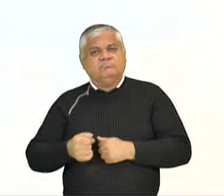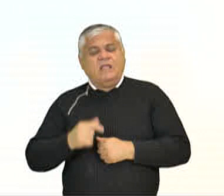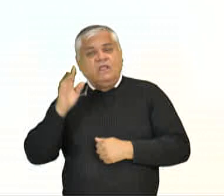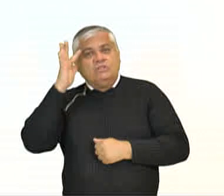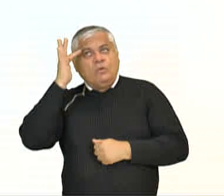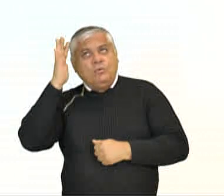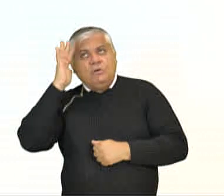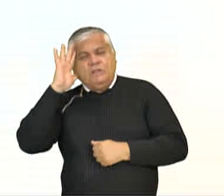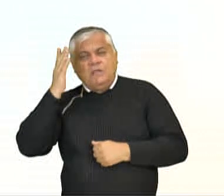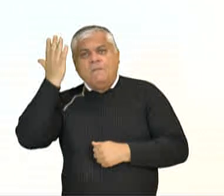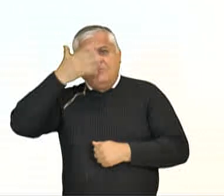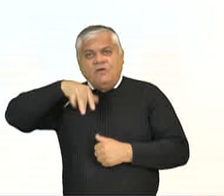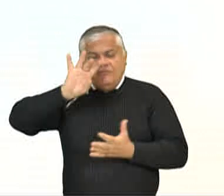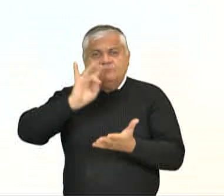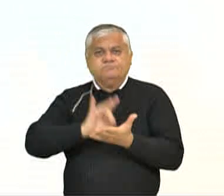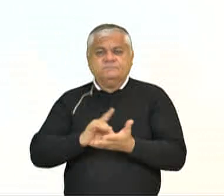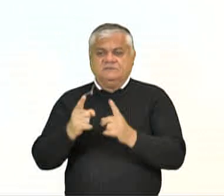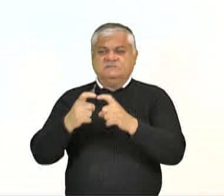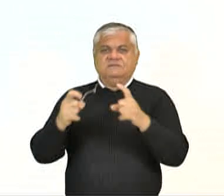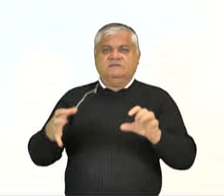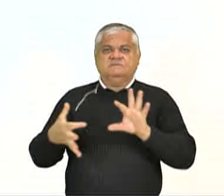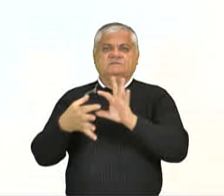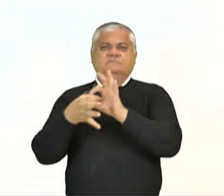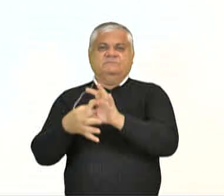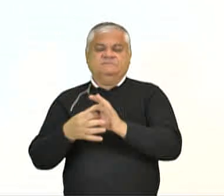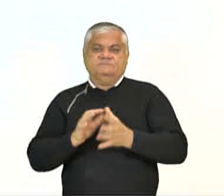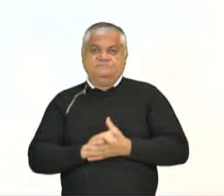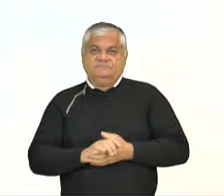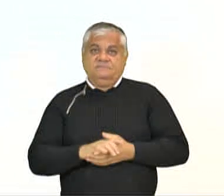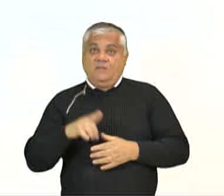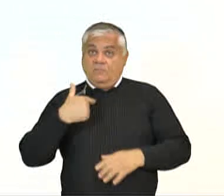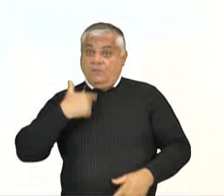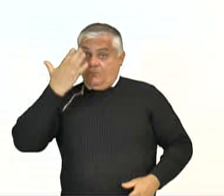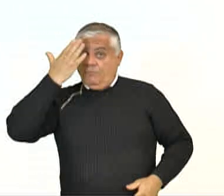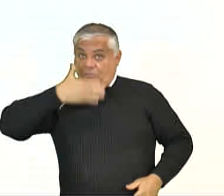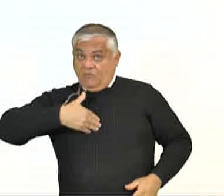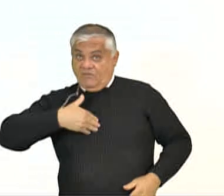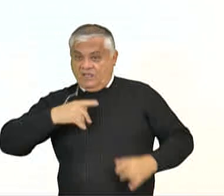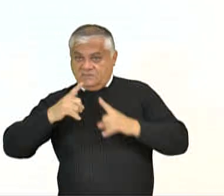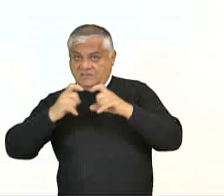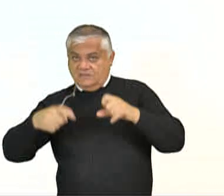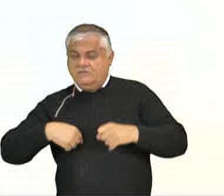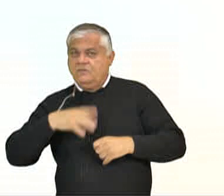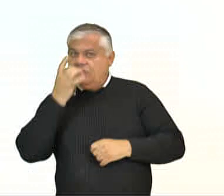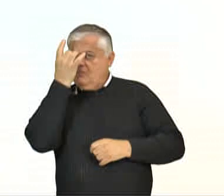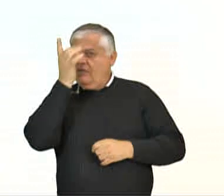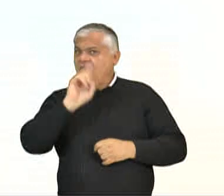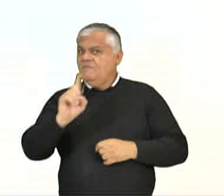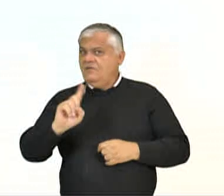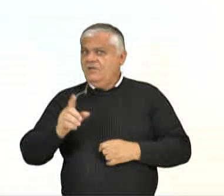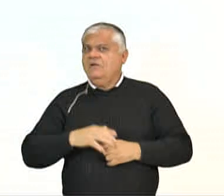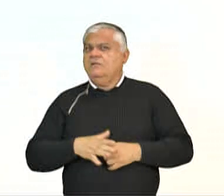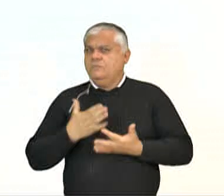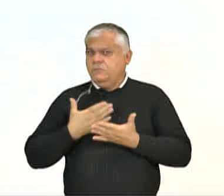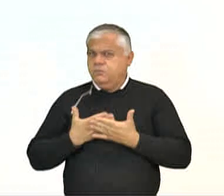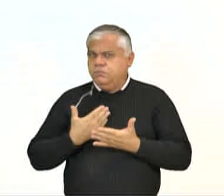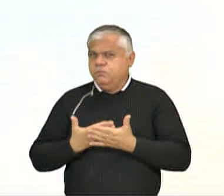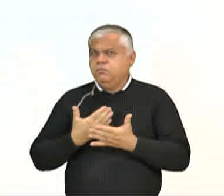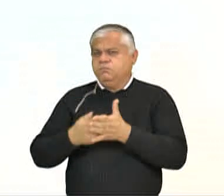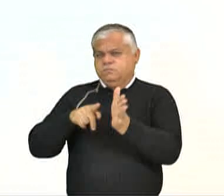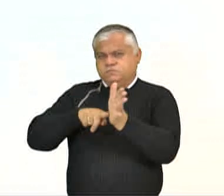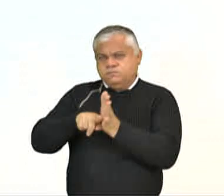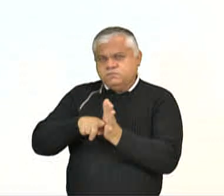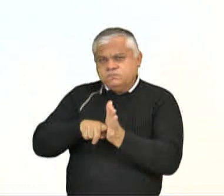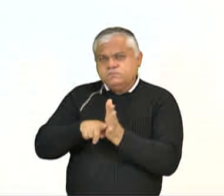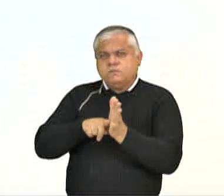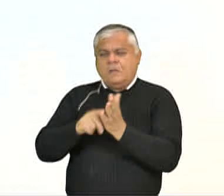teoria com base no método científico. Então, para a gente comprovar alguma coisa cientificamente, não é tão fácil, tão simples. São feitos muitos e